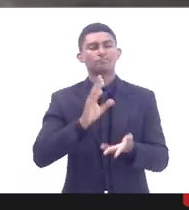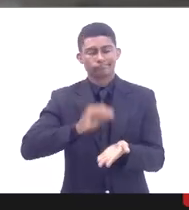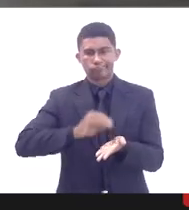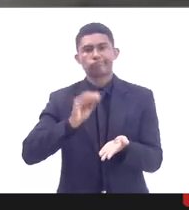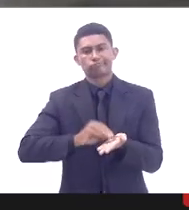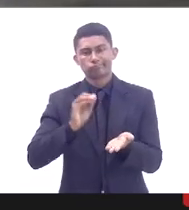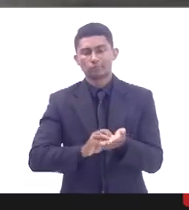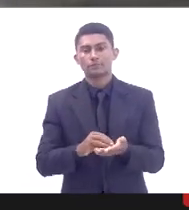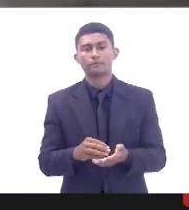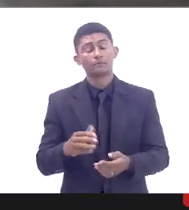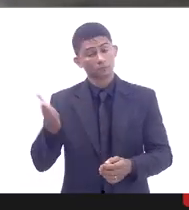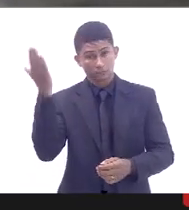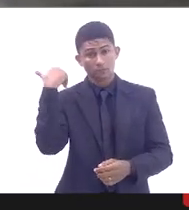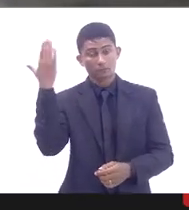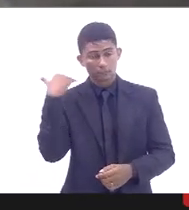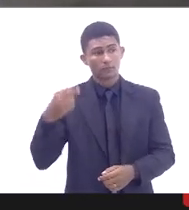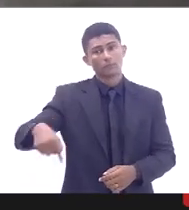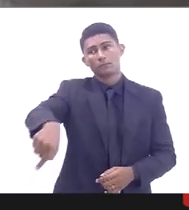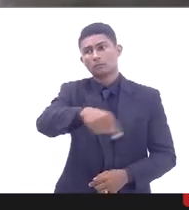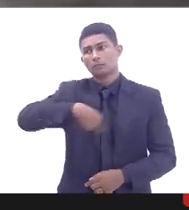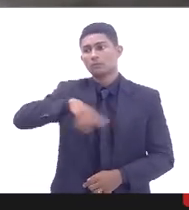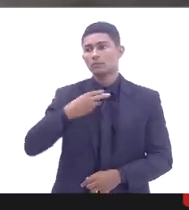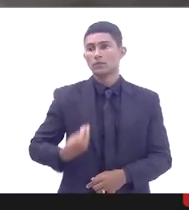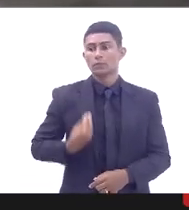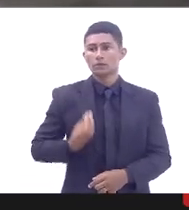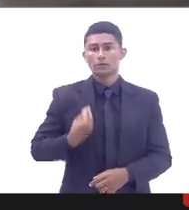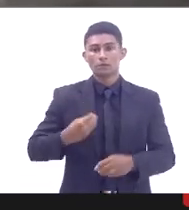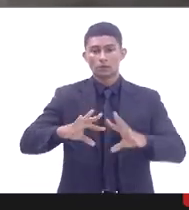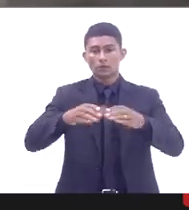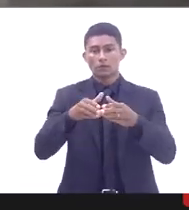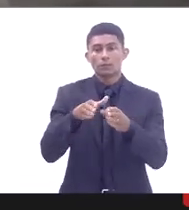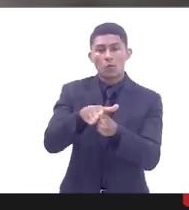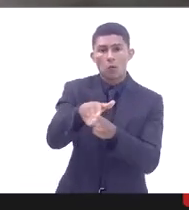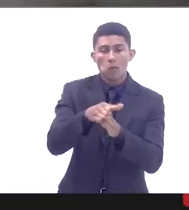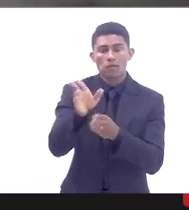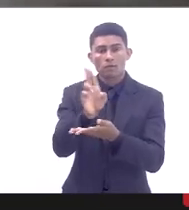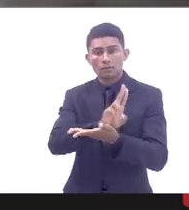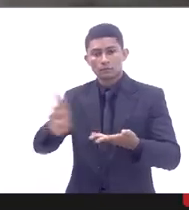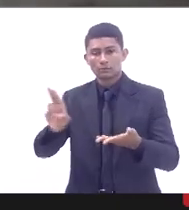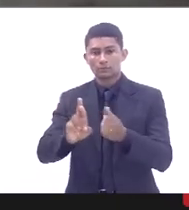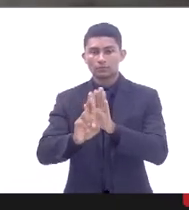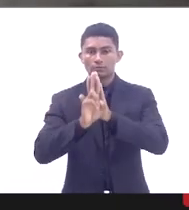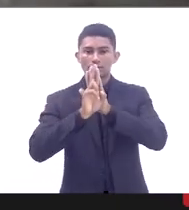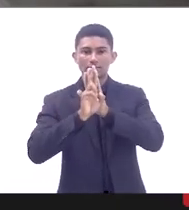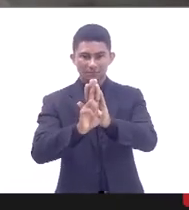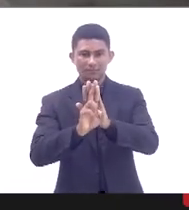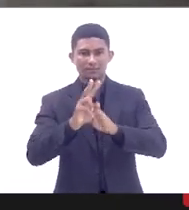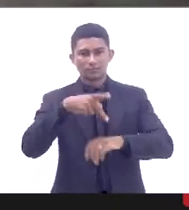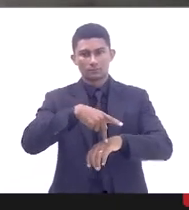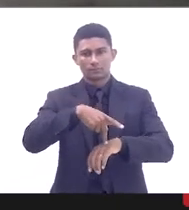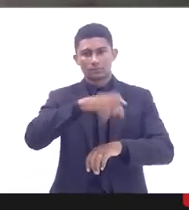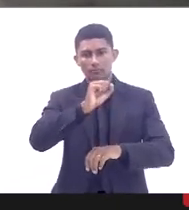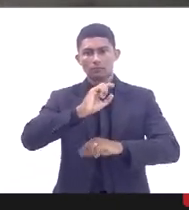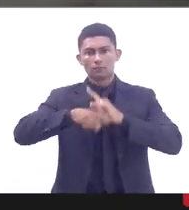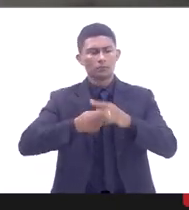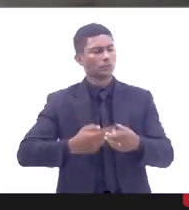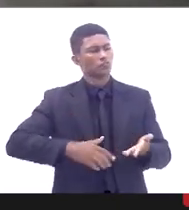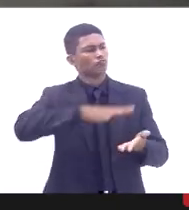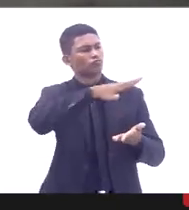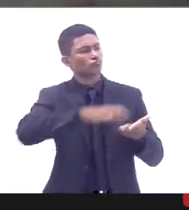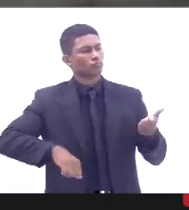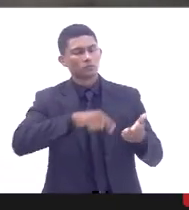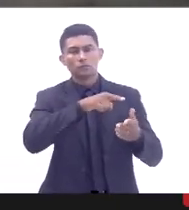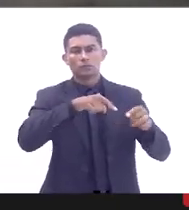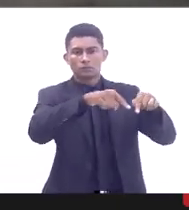a gente viveu um momento de por exemplo de conselho Universitário em que a representação Eleita da pós-graduação Foi retirada da